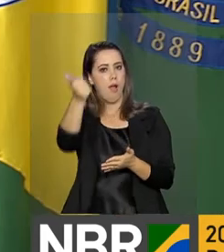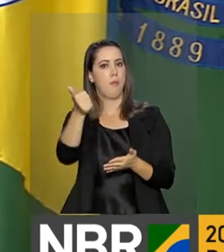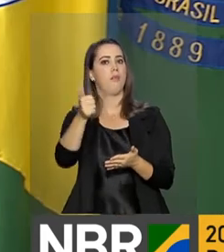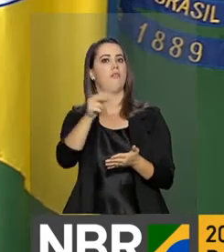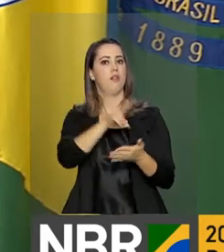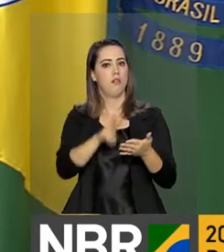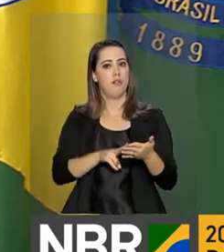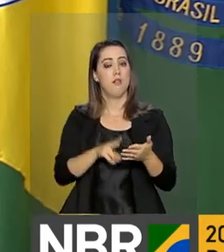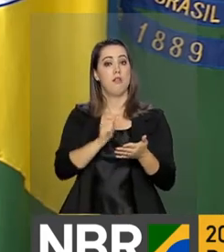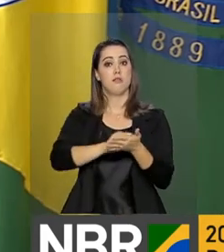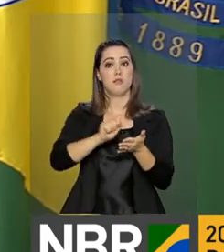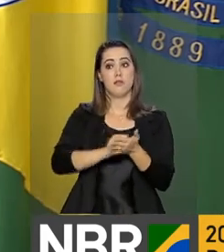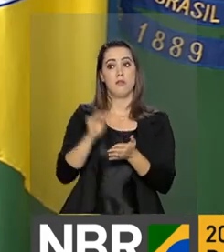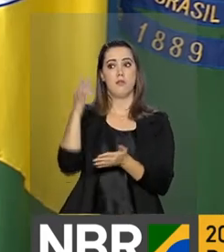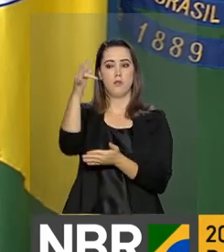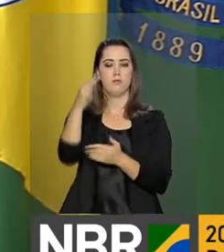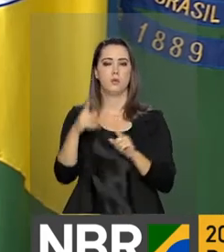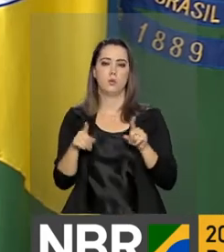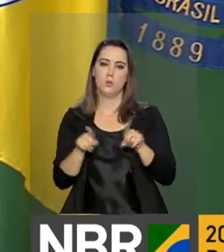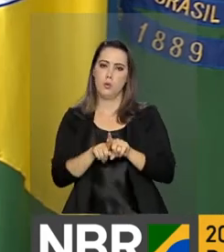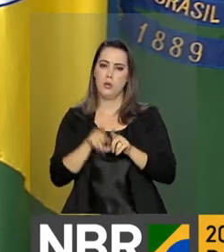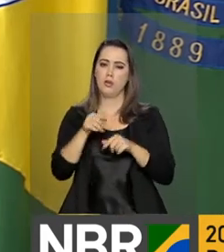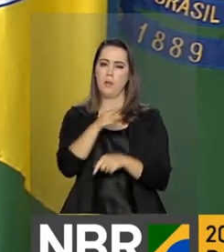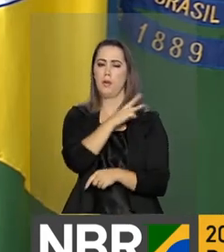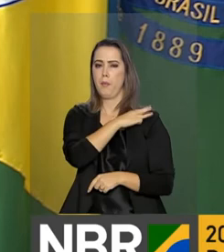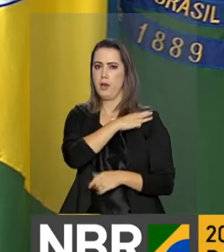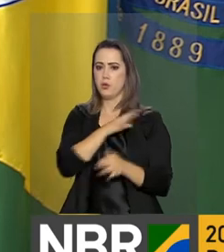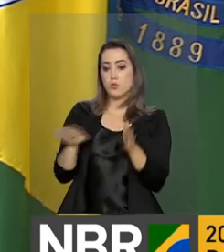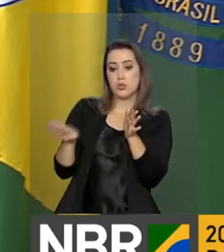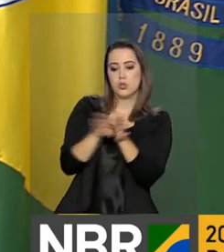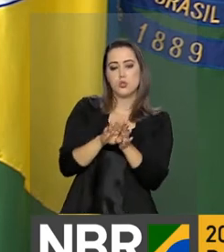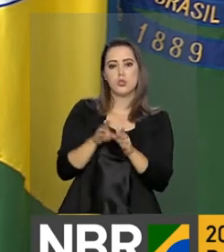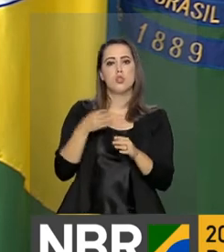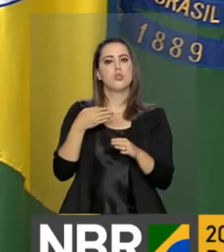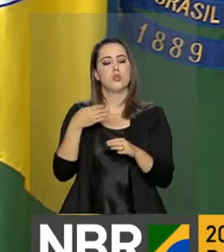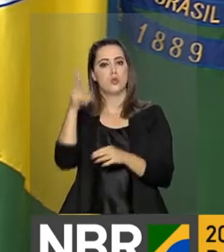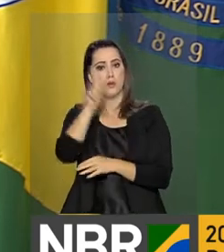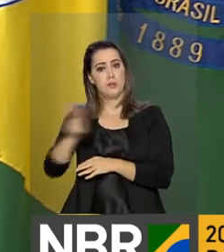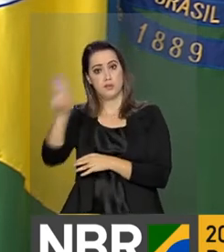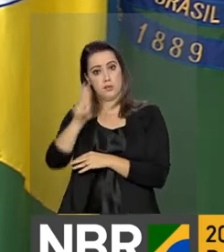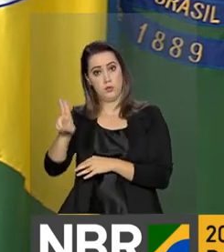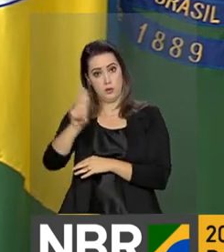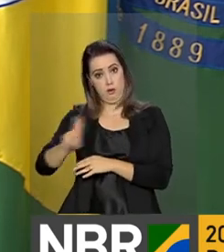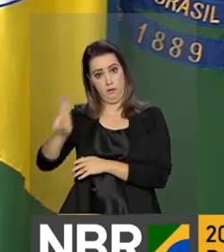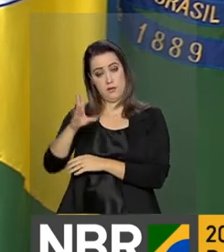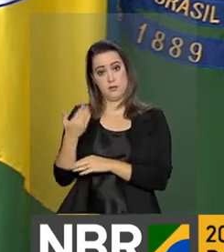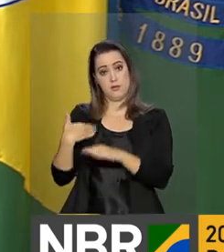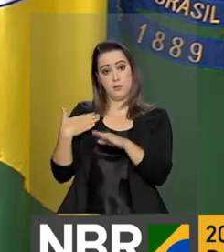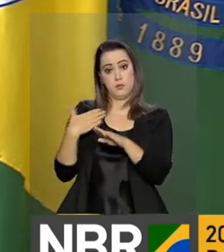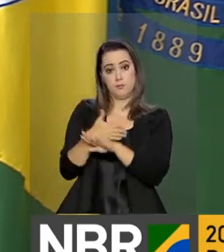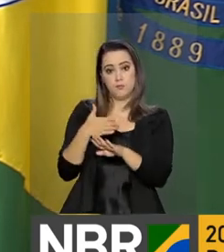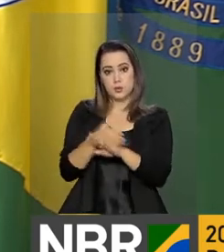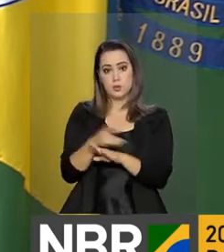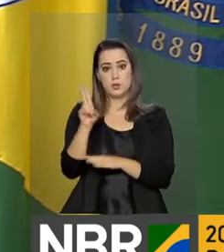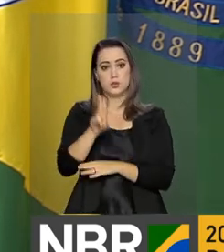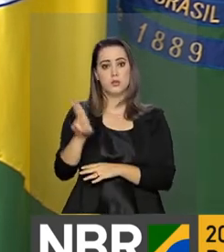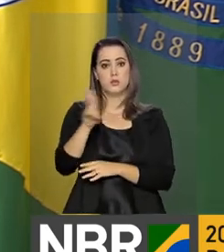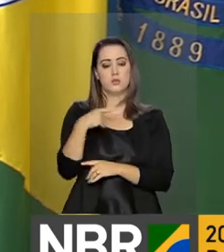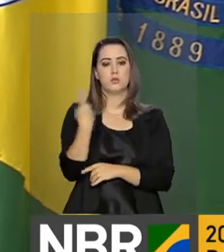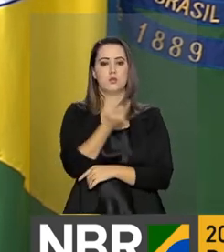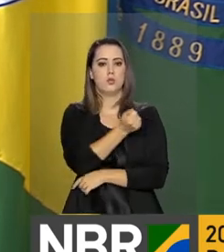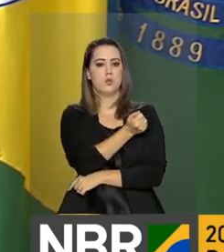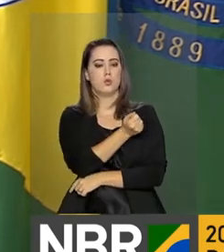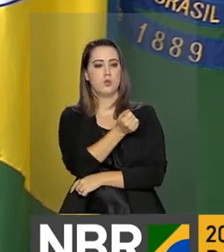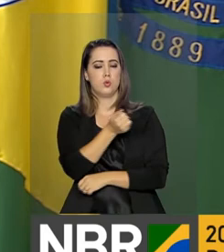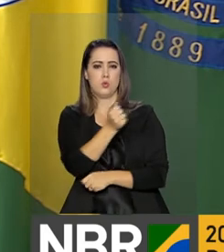tal dos alunos do ensino médio que chegam às universidades, que fará com que os nossos estudantes do